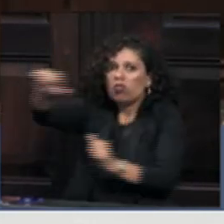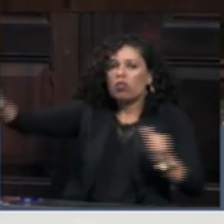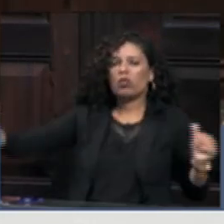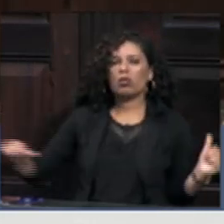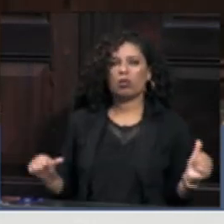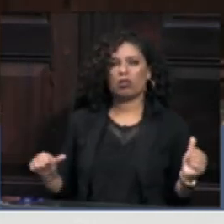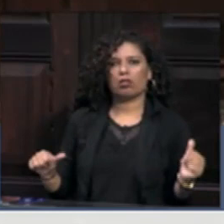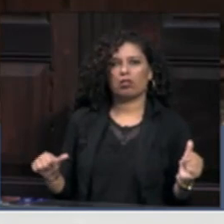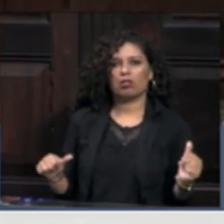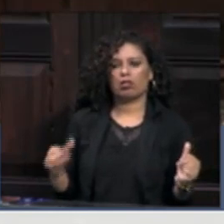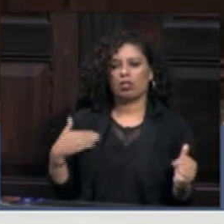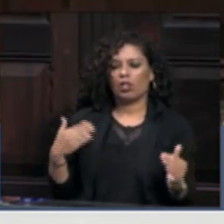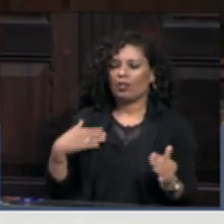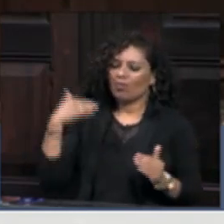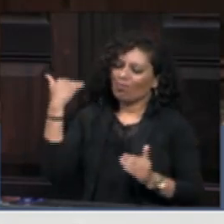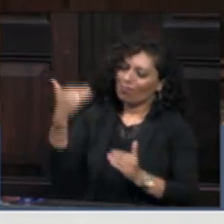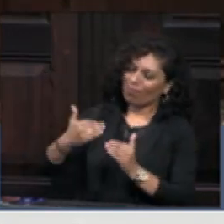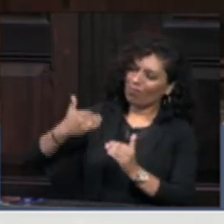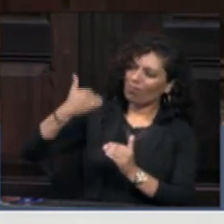desde muito tempo,